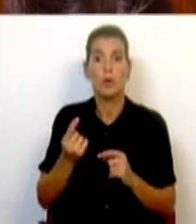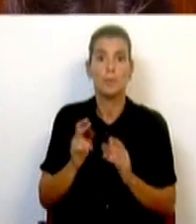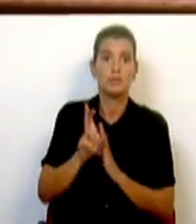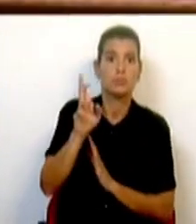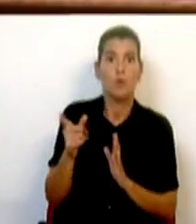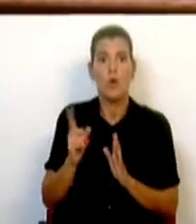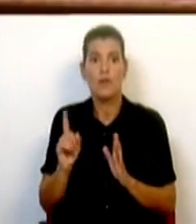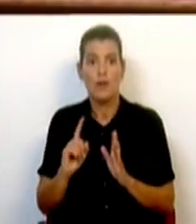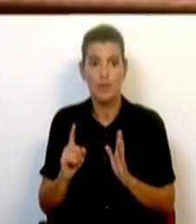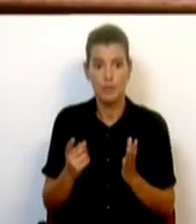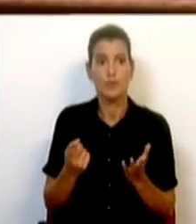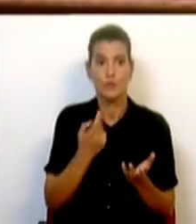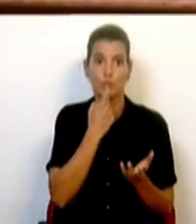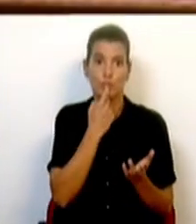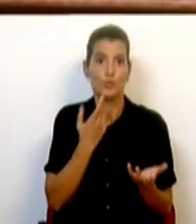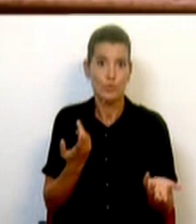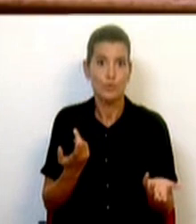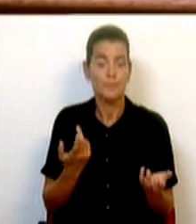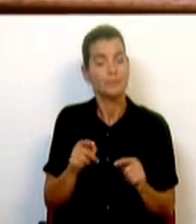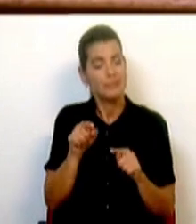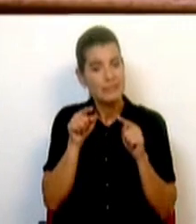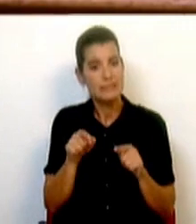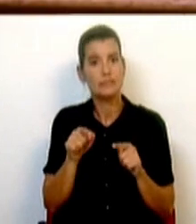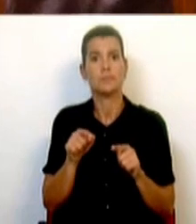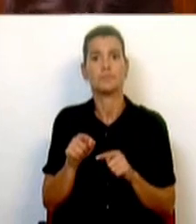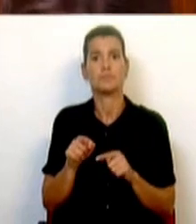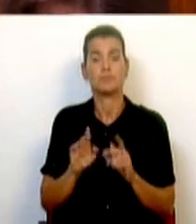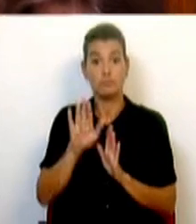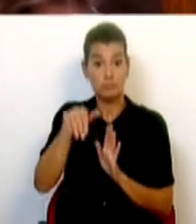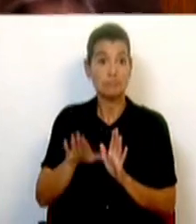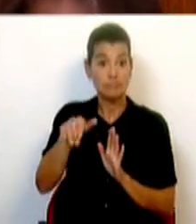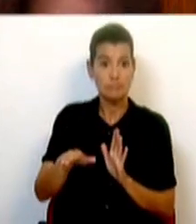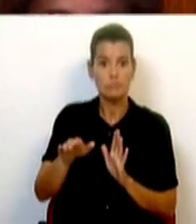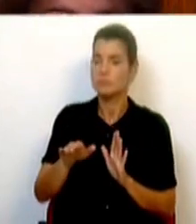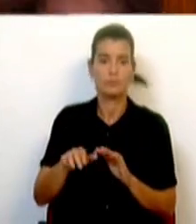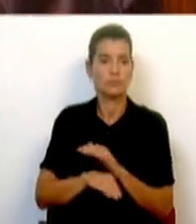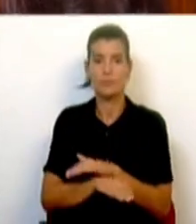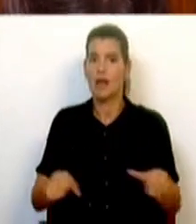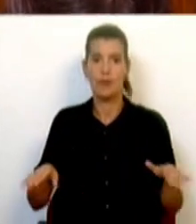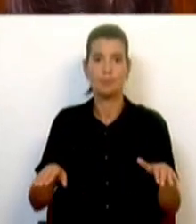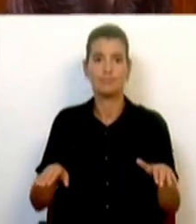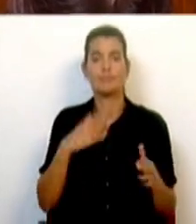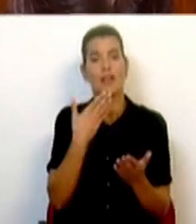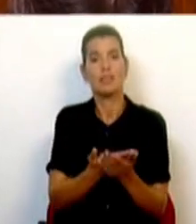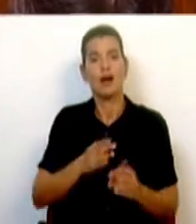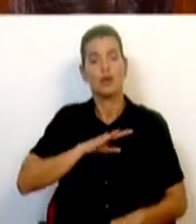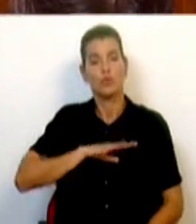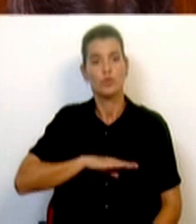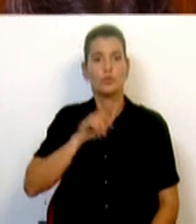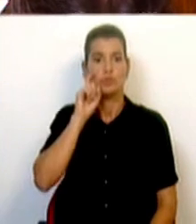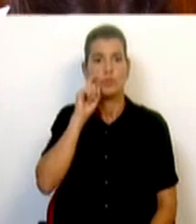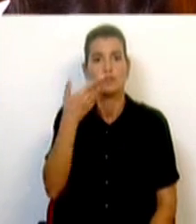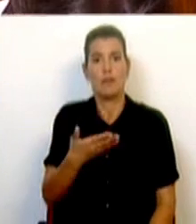não atualizando as taxas de juros. É essa imprevisibilidade que nós vamos eliminar, devolvendo segurança às